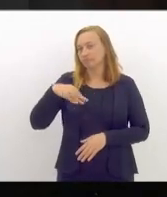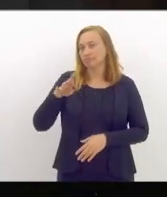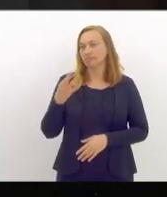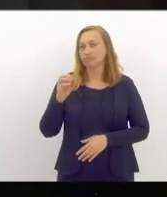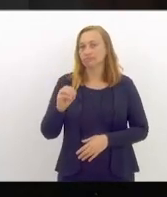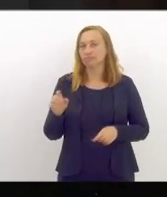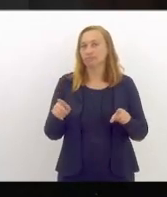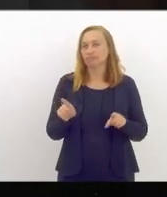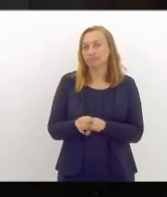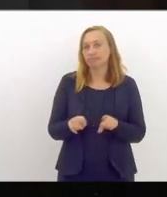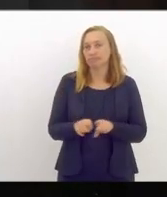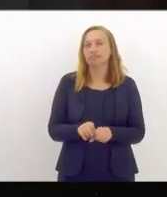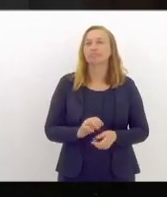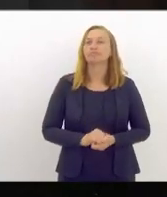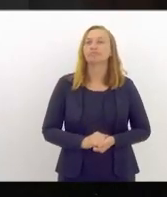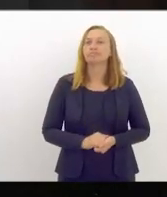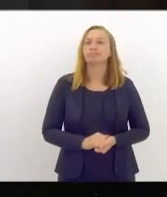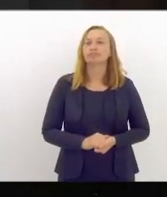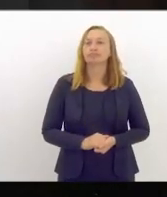também